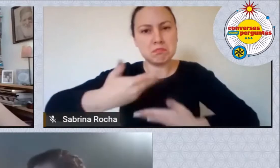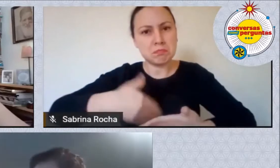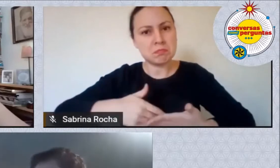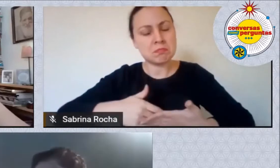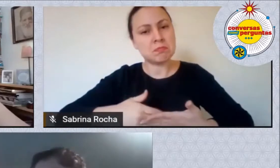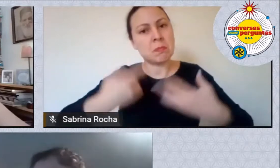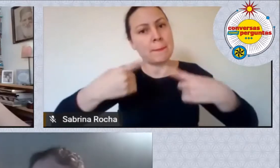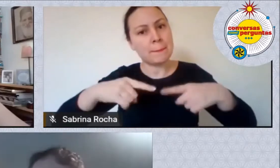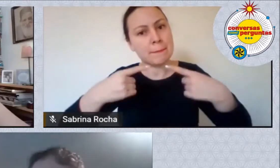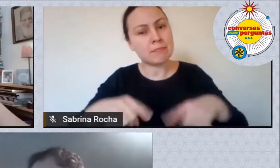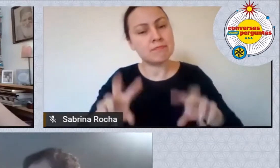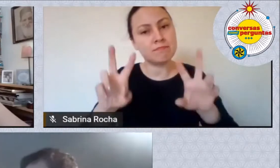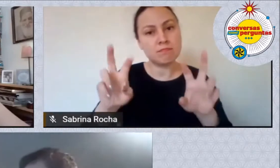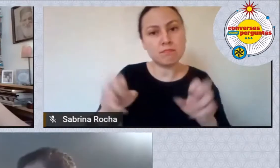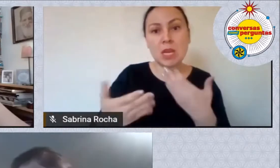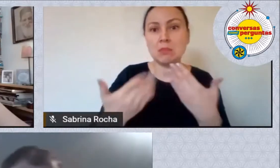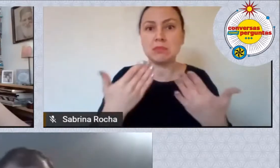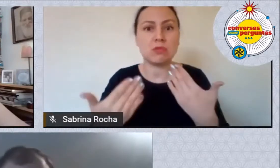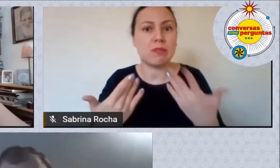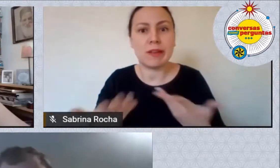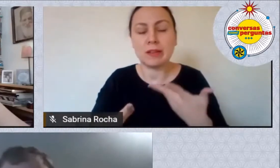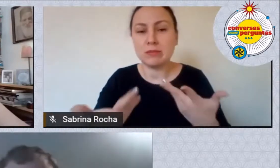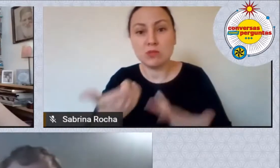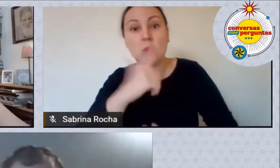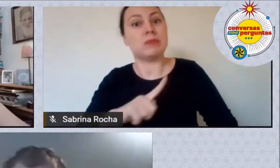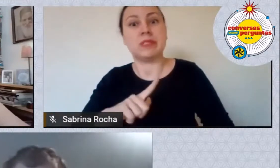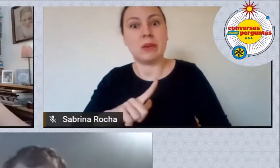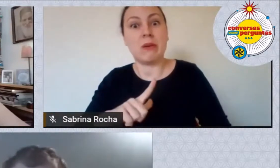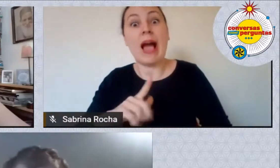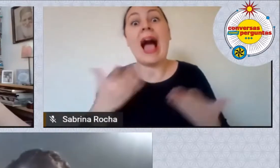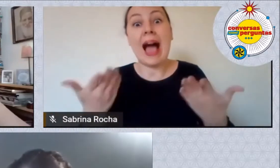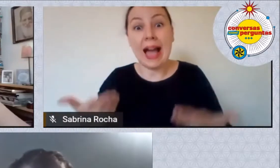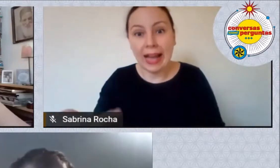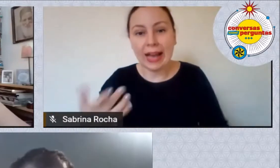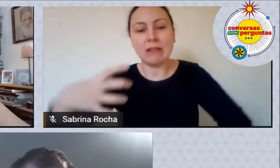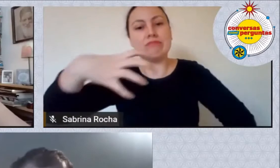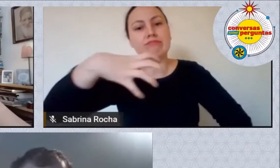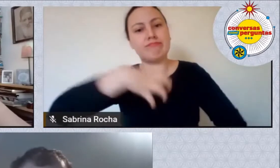tematizar aquela experiência de sofrimento, que é, no fundo, conflito. Né?